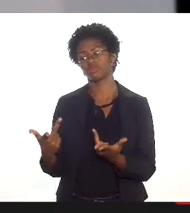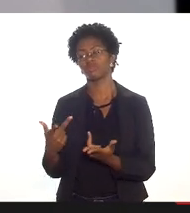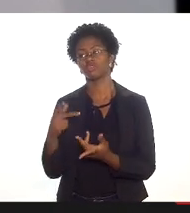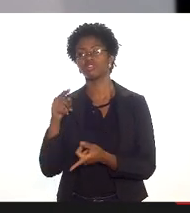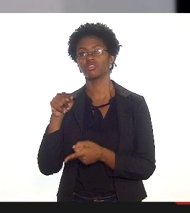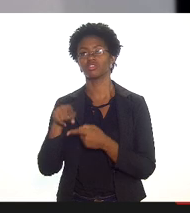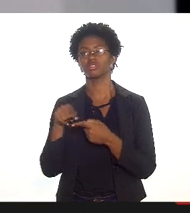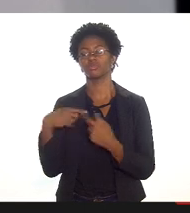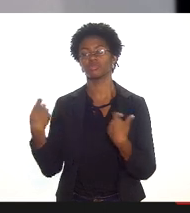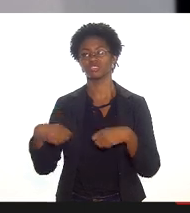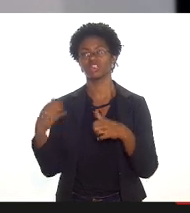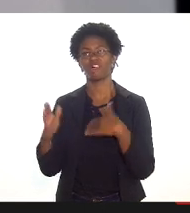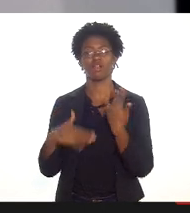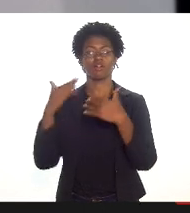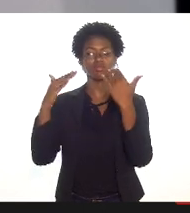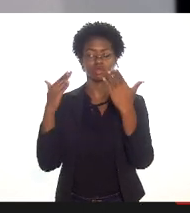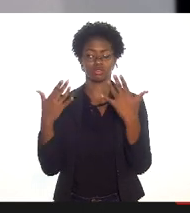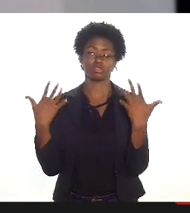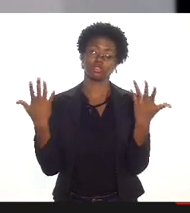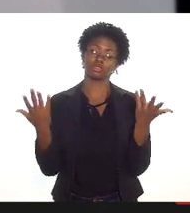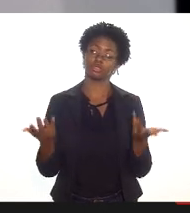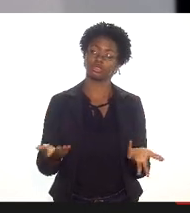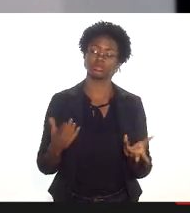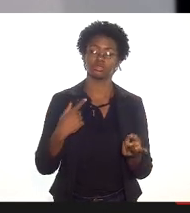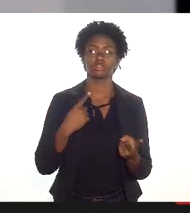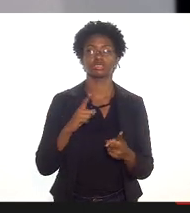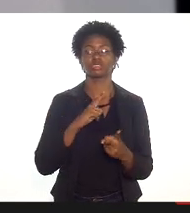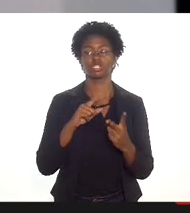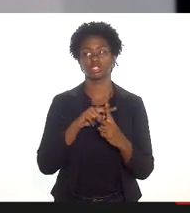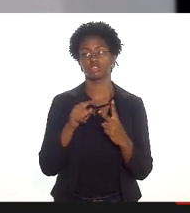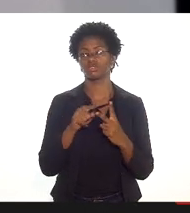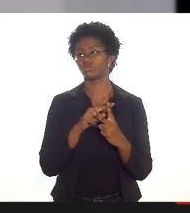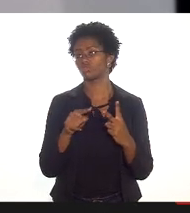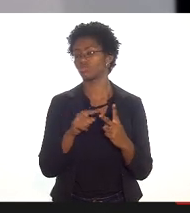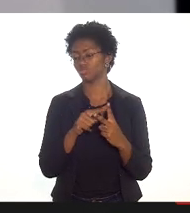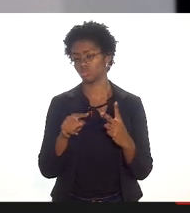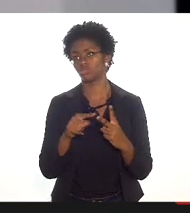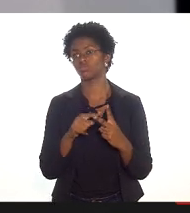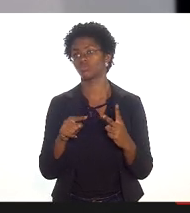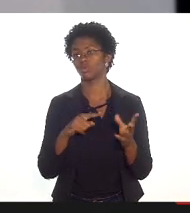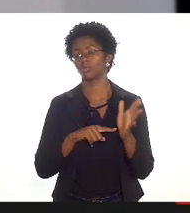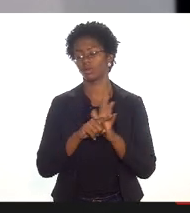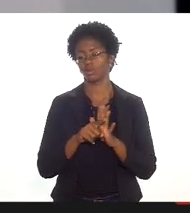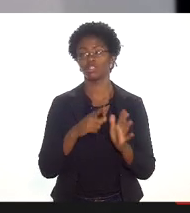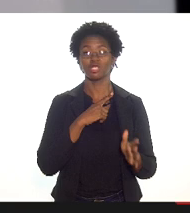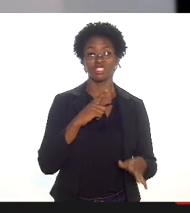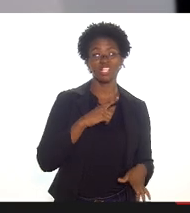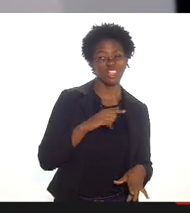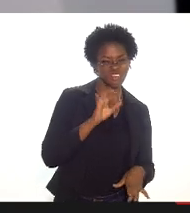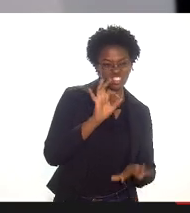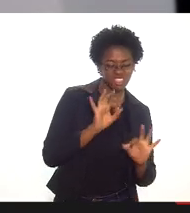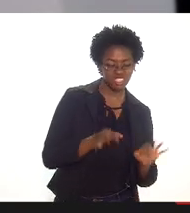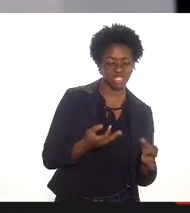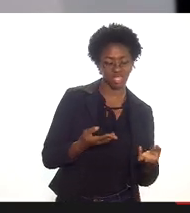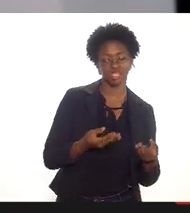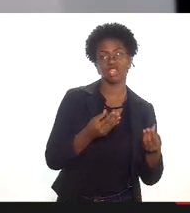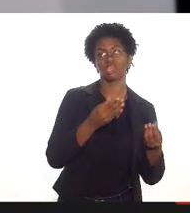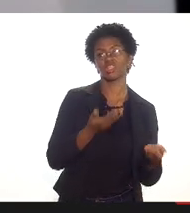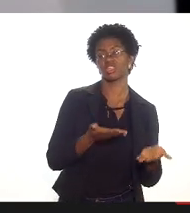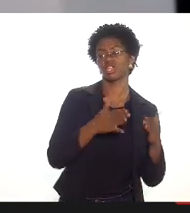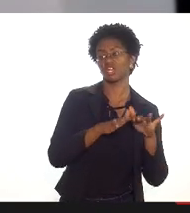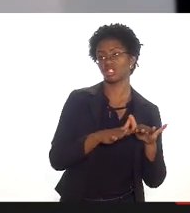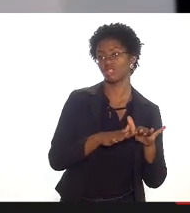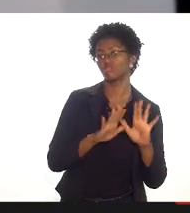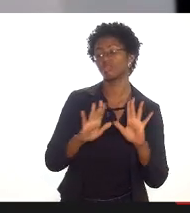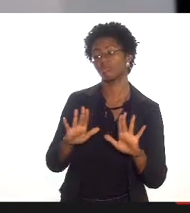que necessitava de avanços. Então, tem essas duas perguntas, se houve integração e se os leitos federais estão regulados